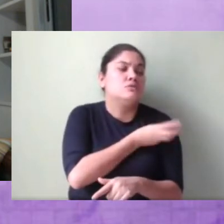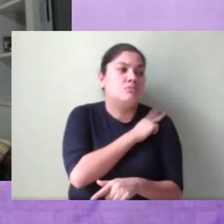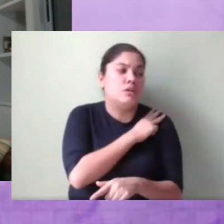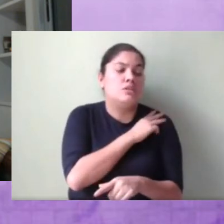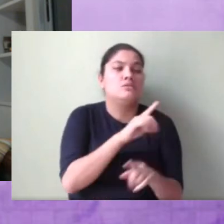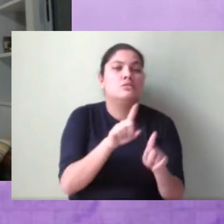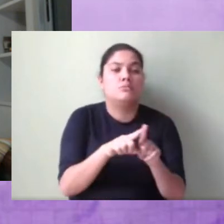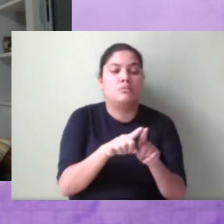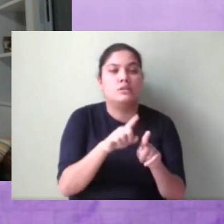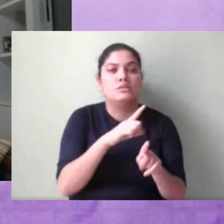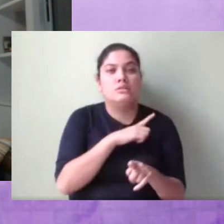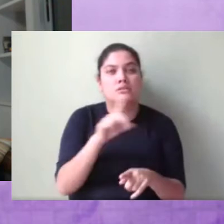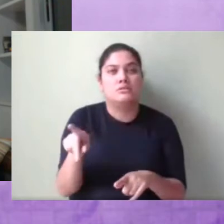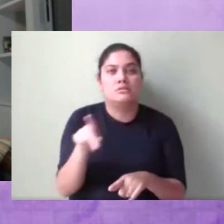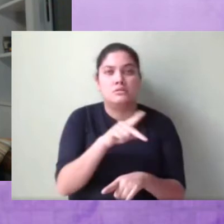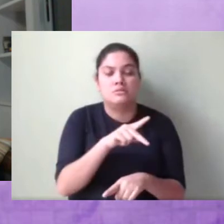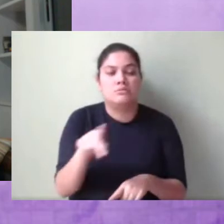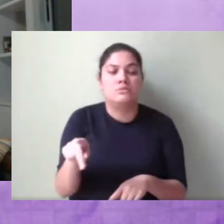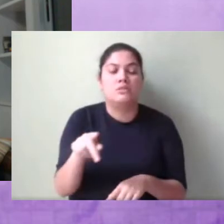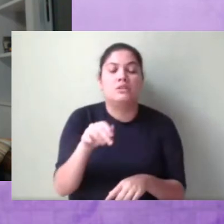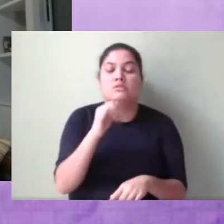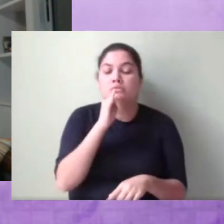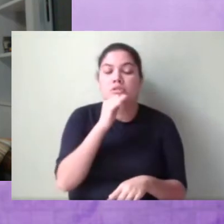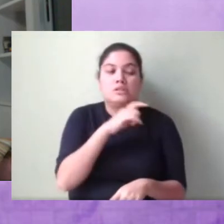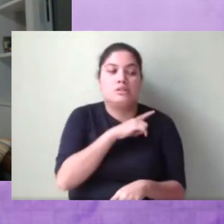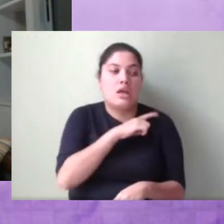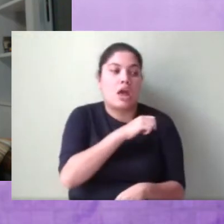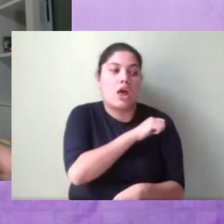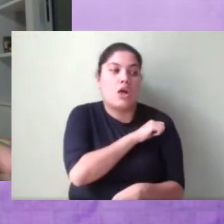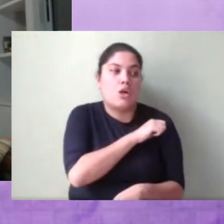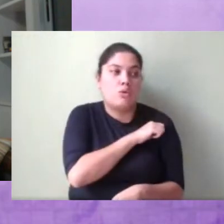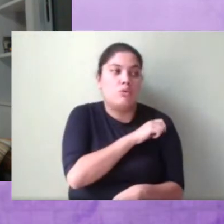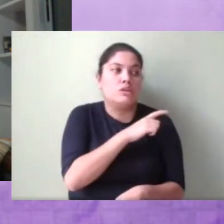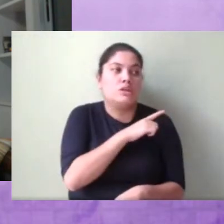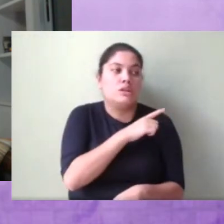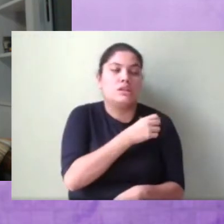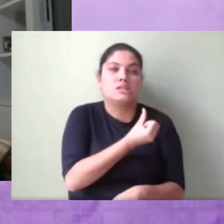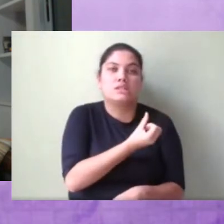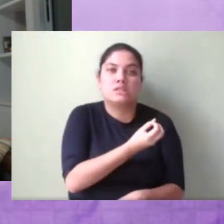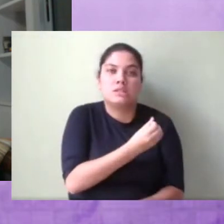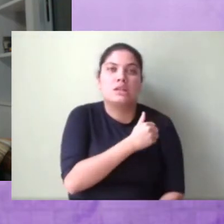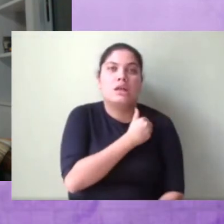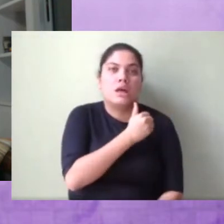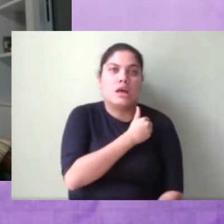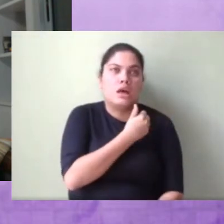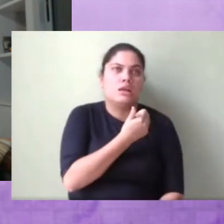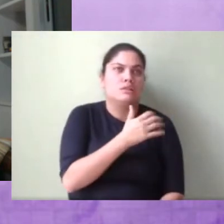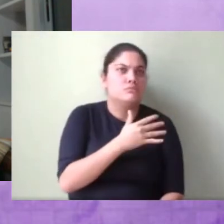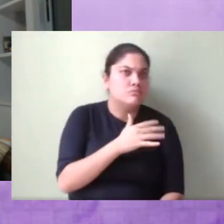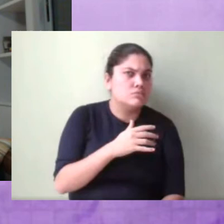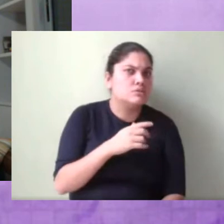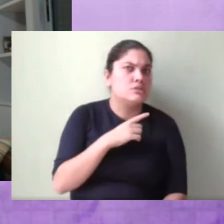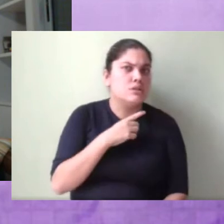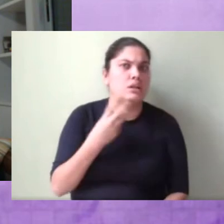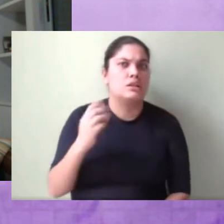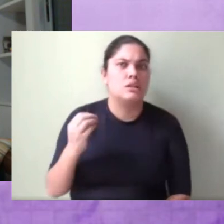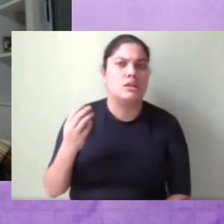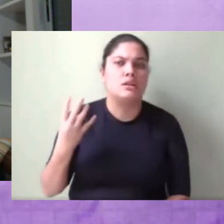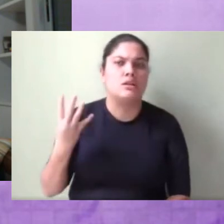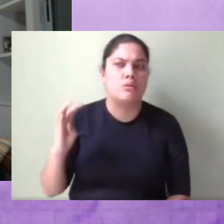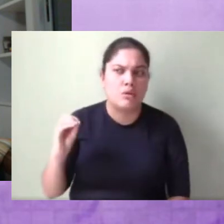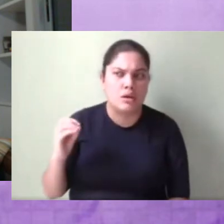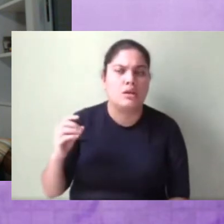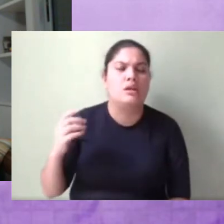o celular para os 4, sabe? Então, e traz essa também carga junto para